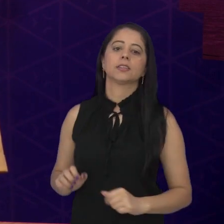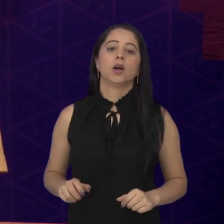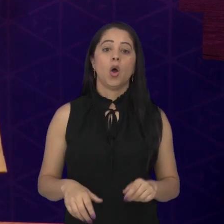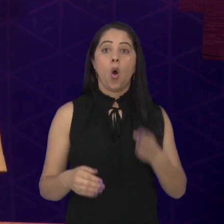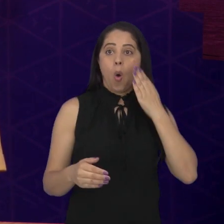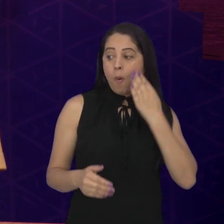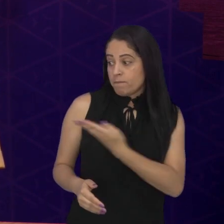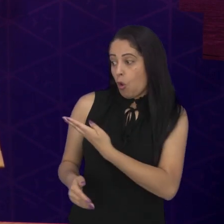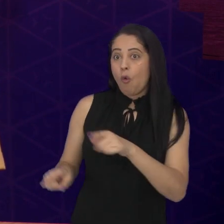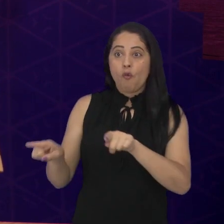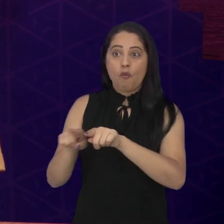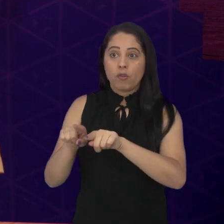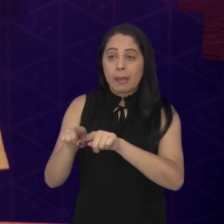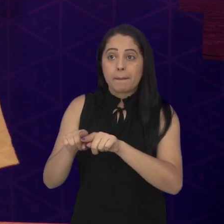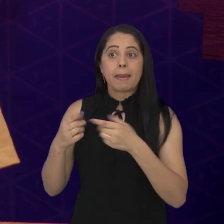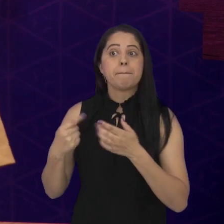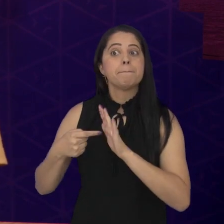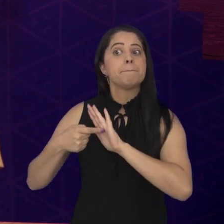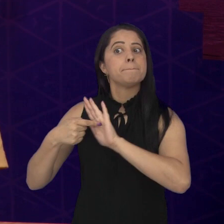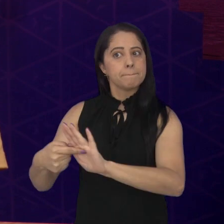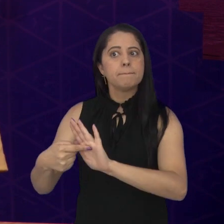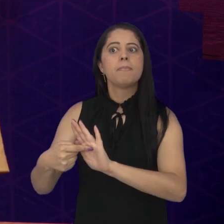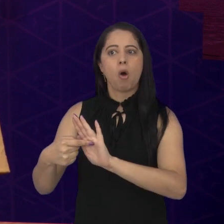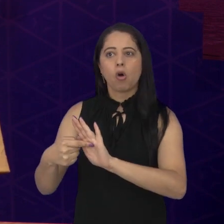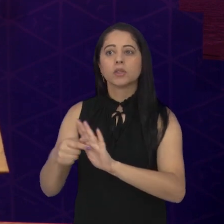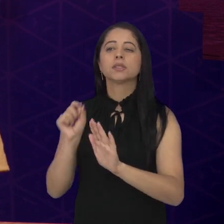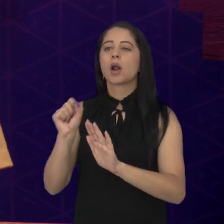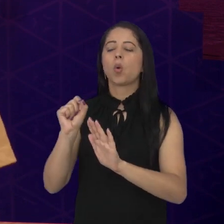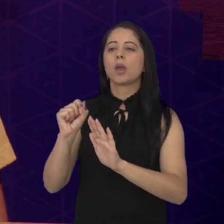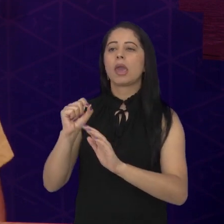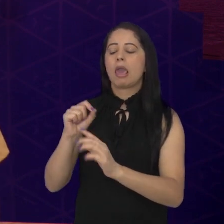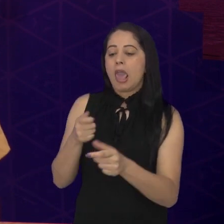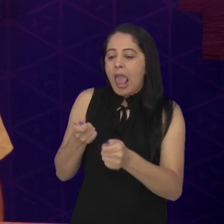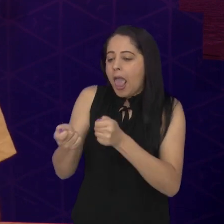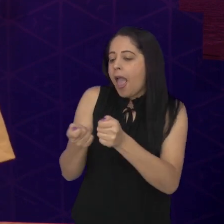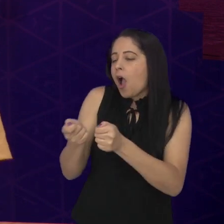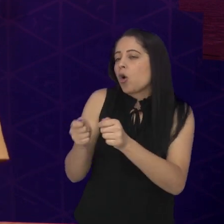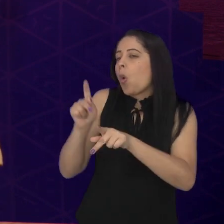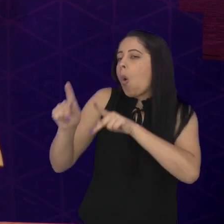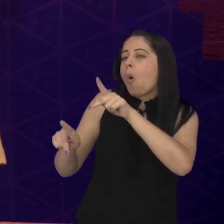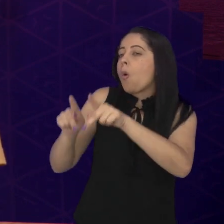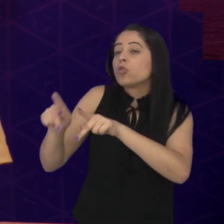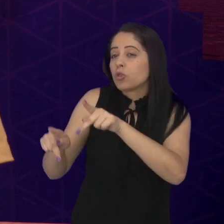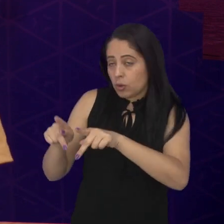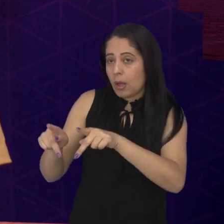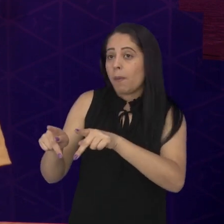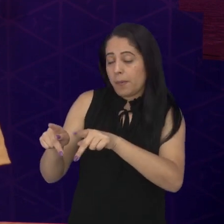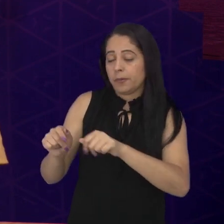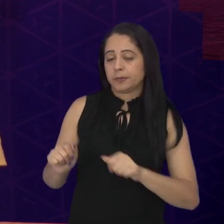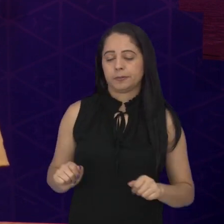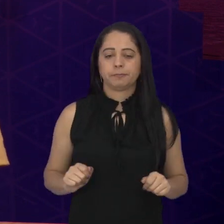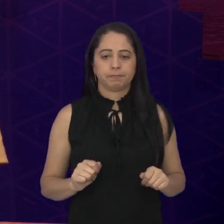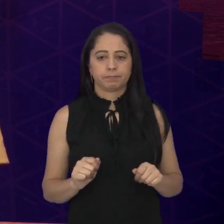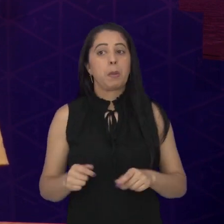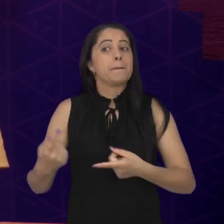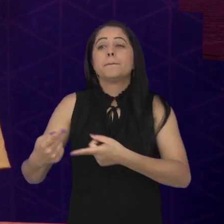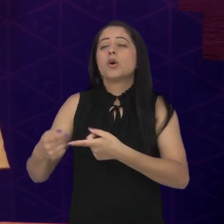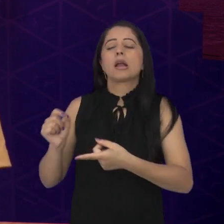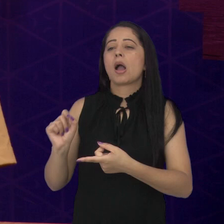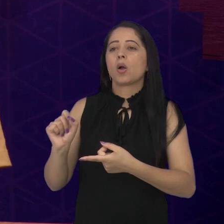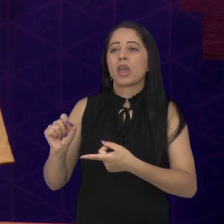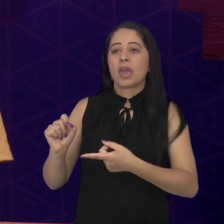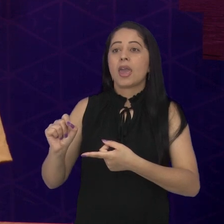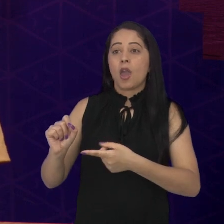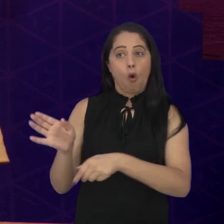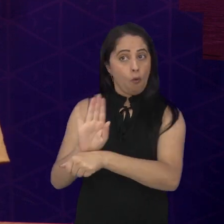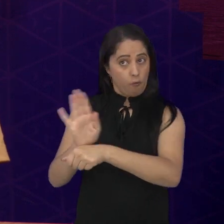referência muito a isso também, né? A esse controle de massa através desse entretenimento e dessa política, na